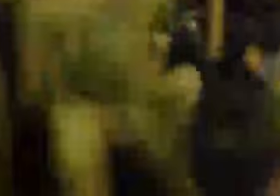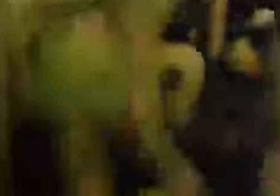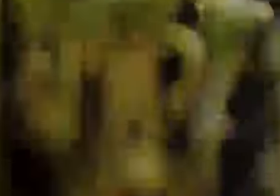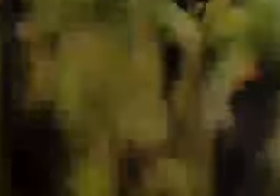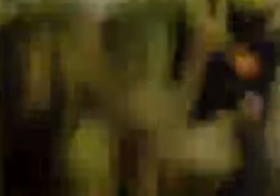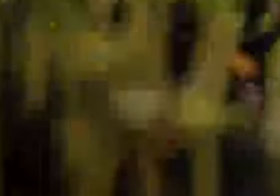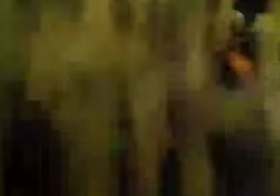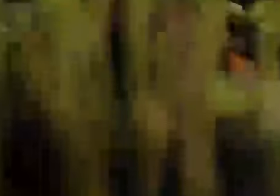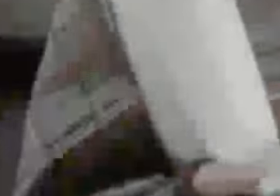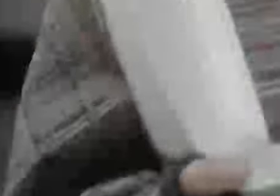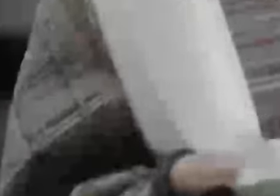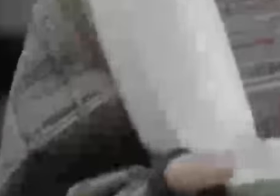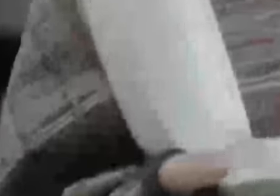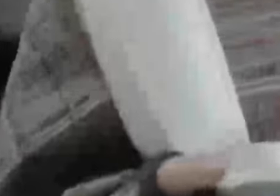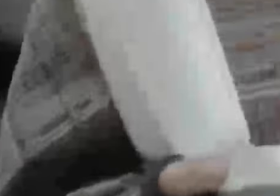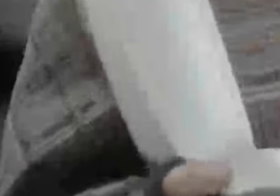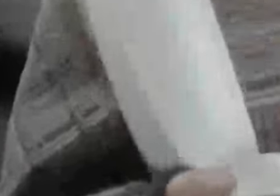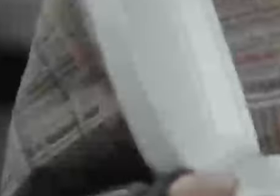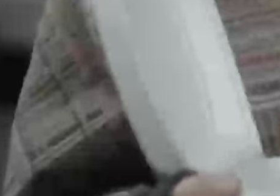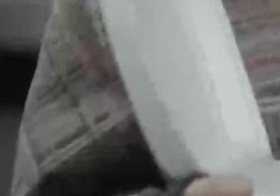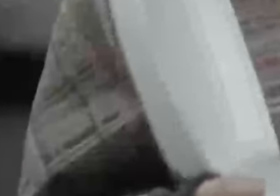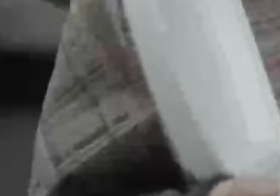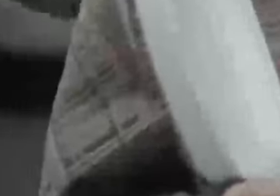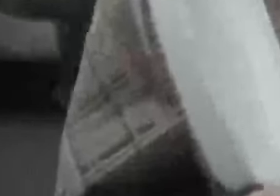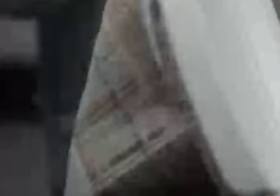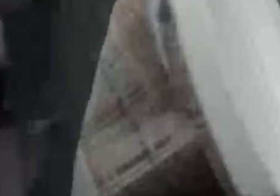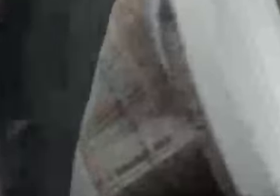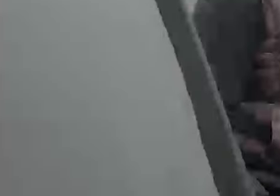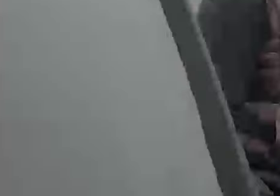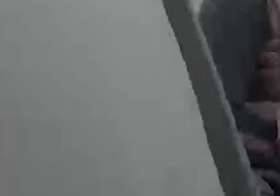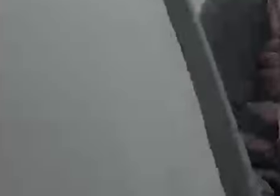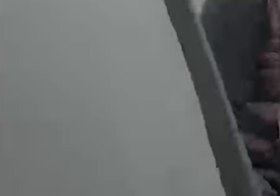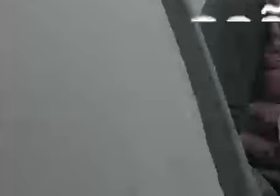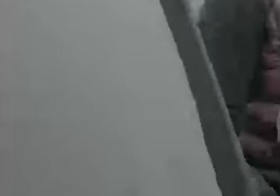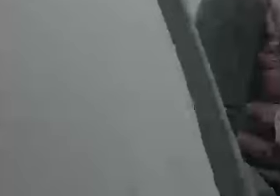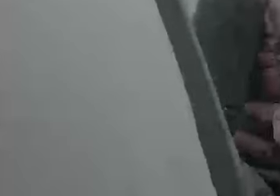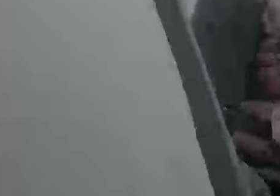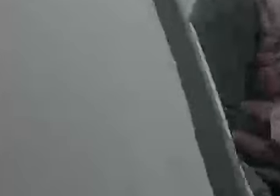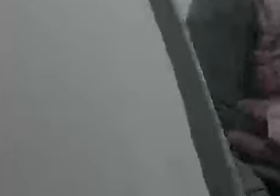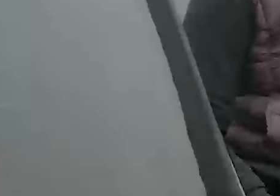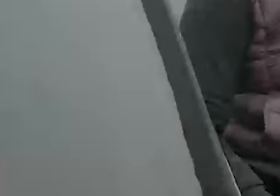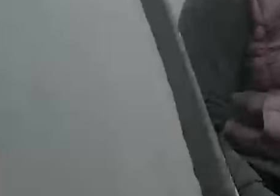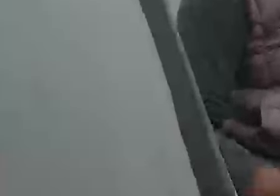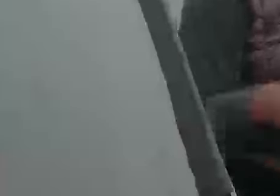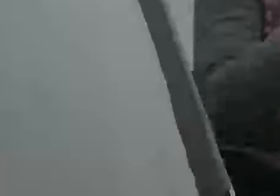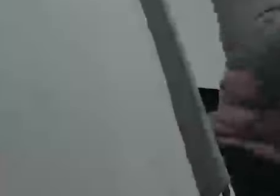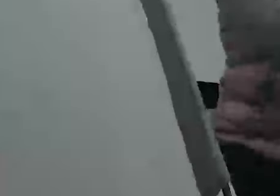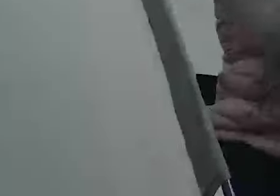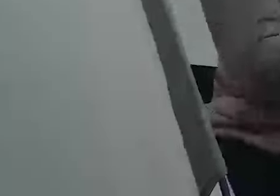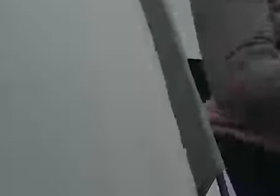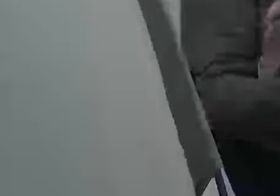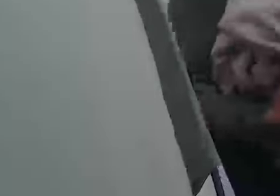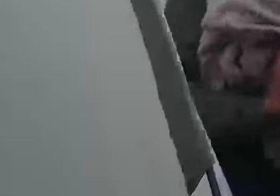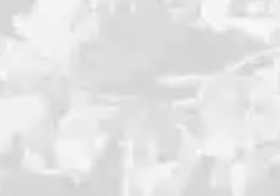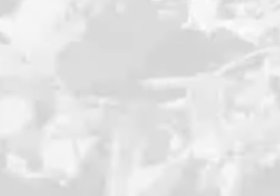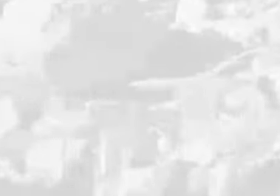um planeta regenerado é preciso que todos reflitam sobre a importância de se ter comportamentos e ações equilibradas para o mundo